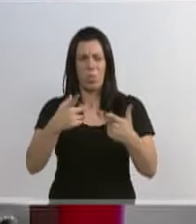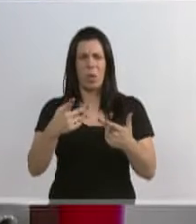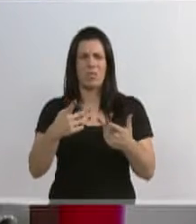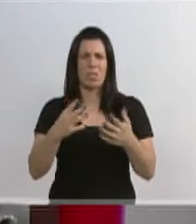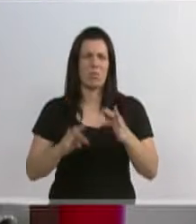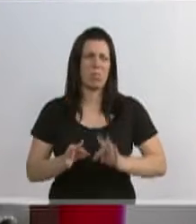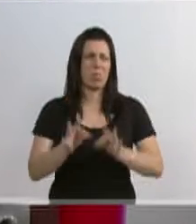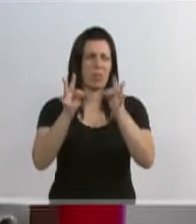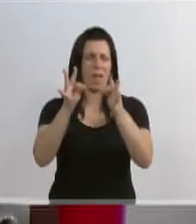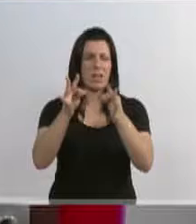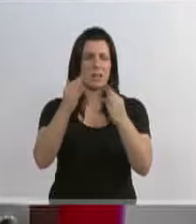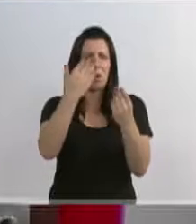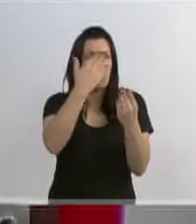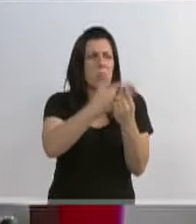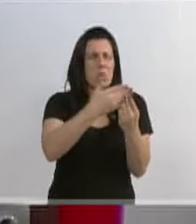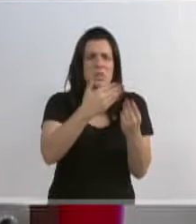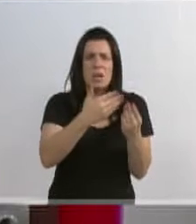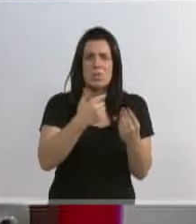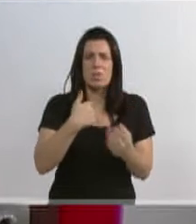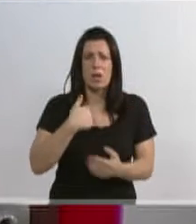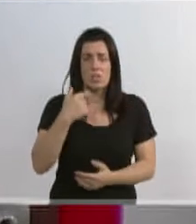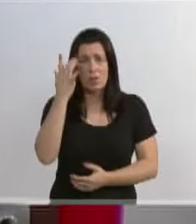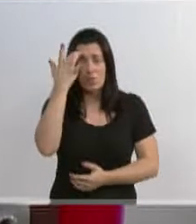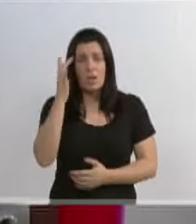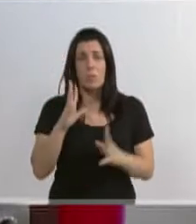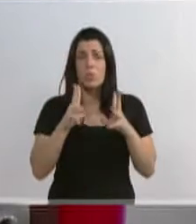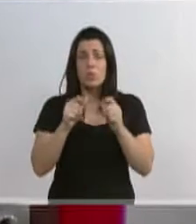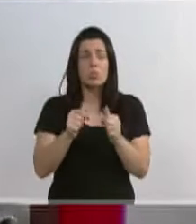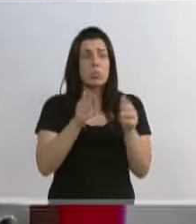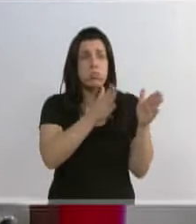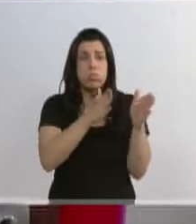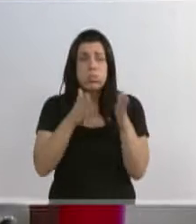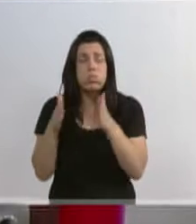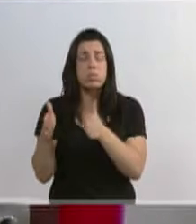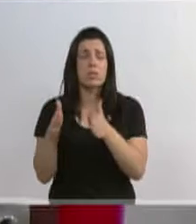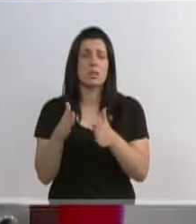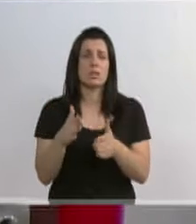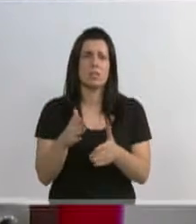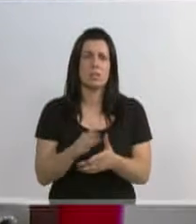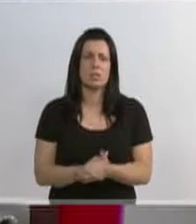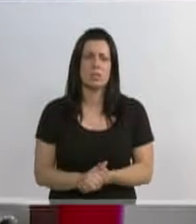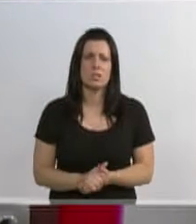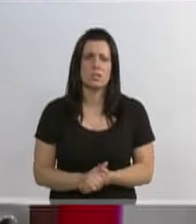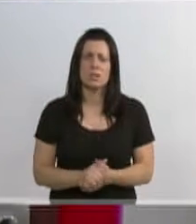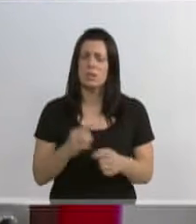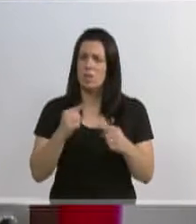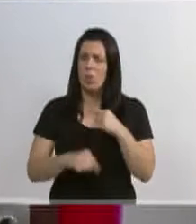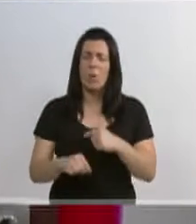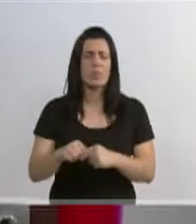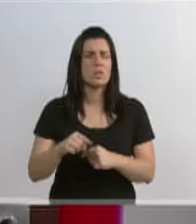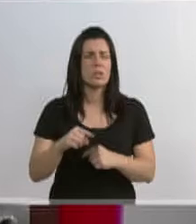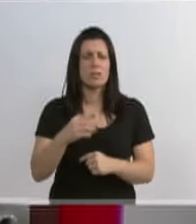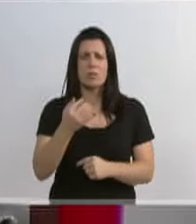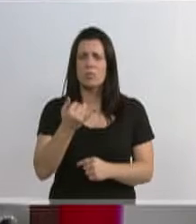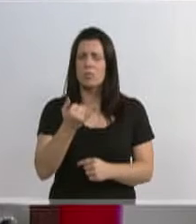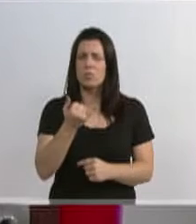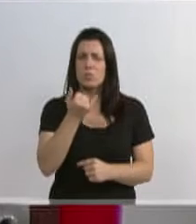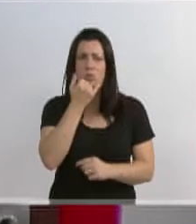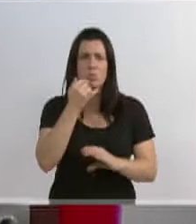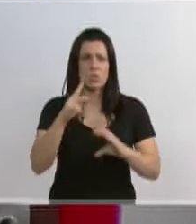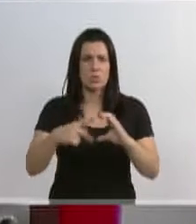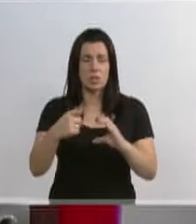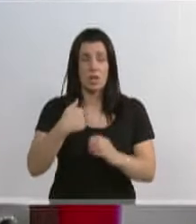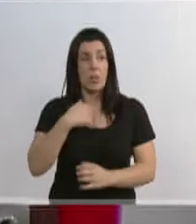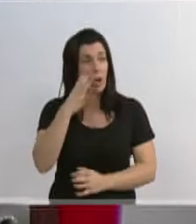processo que a gente nem sabe todos os elementos. Isso não é um ato para a gente ficar discutindo aqui no Legislativo. Eu admiro